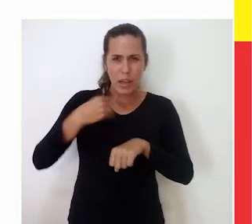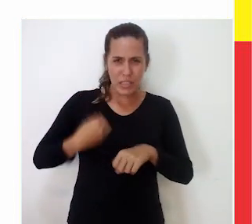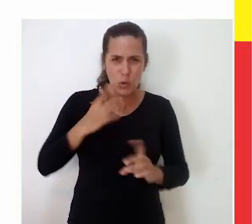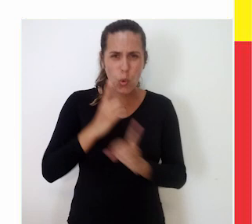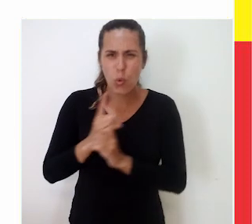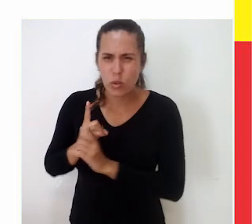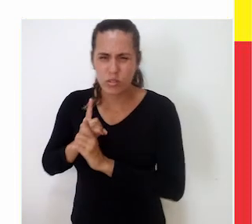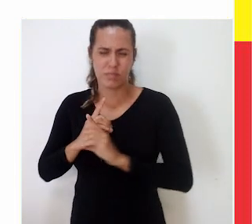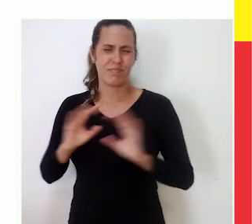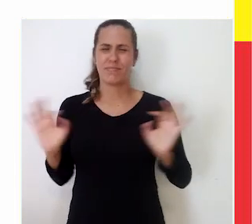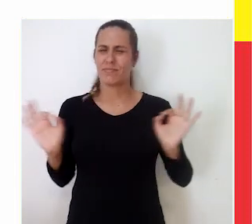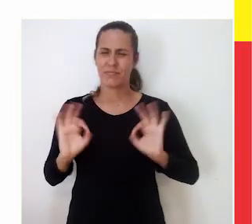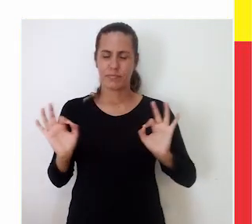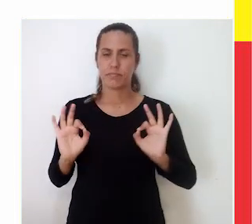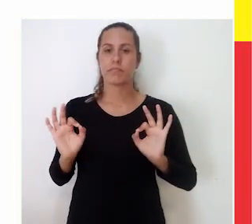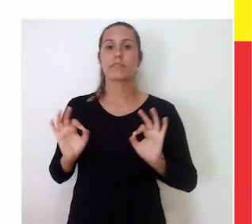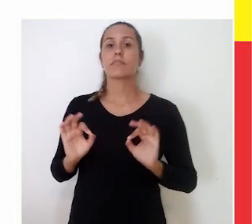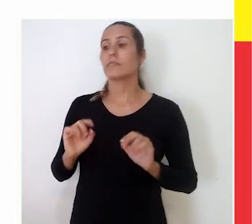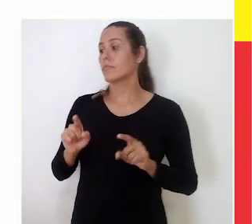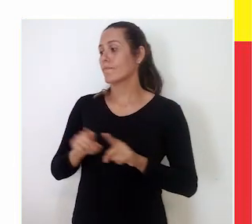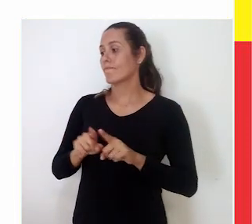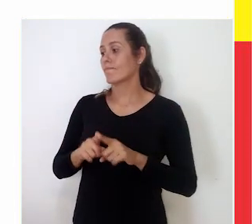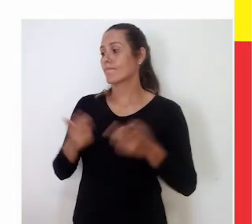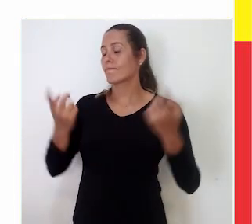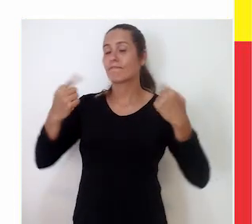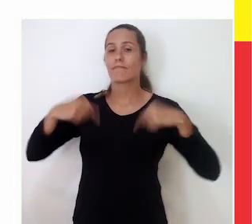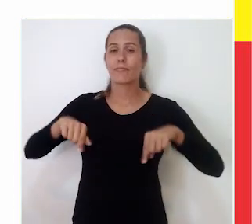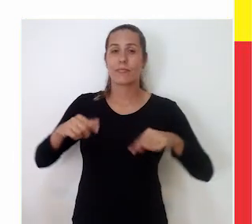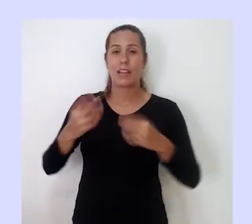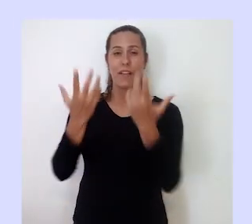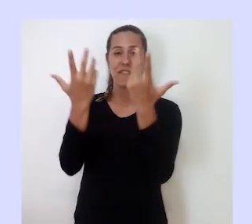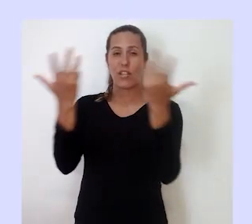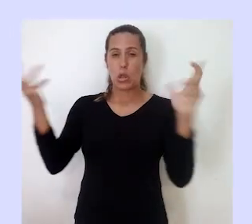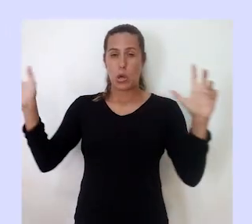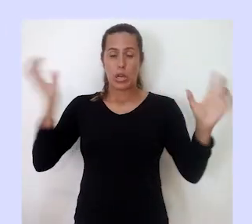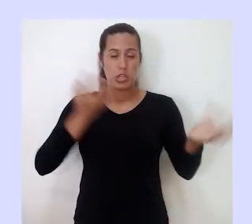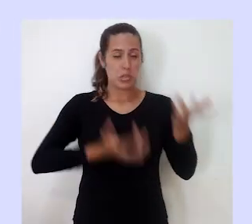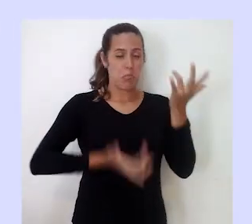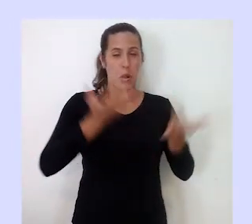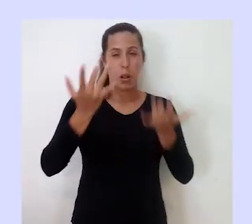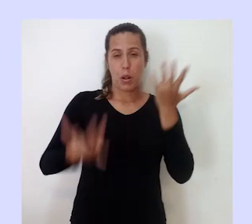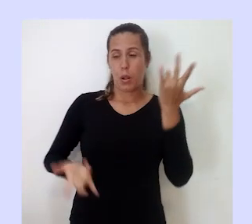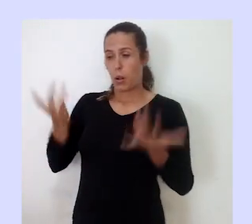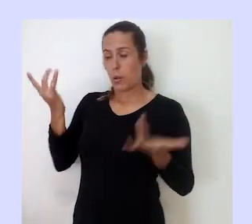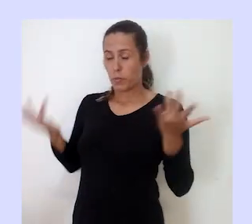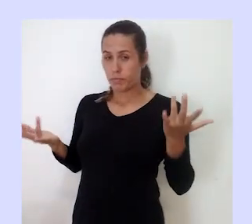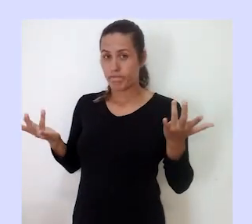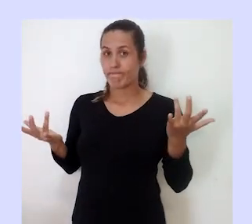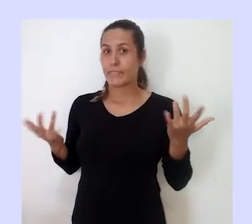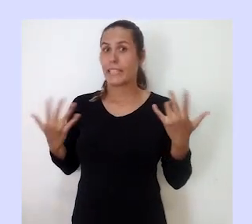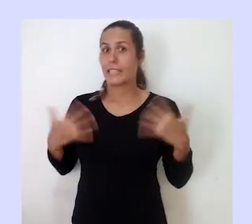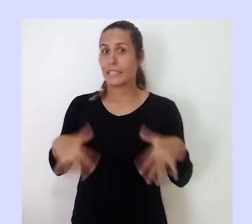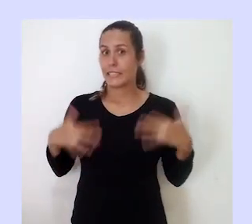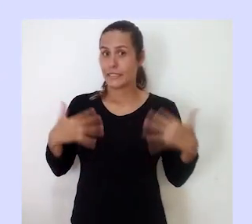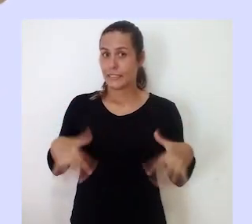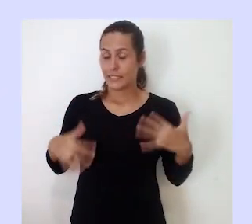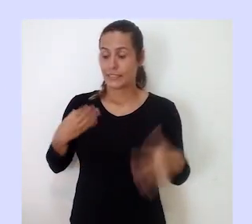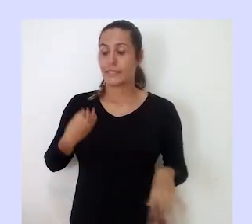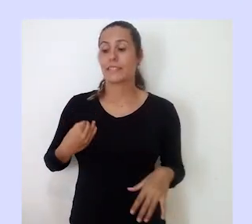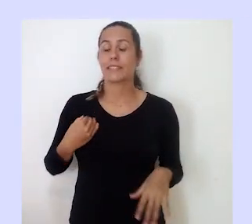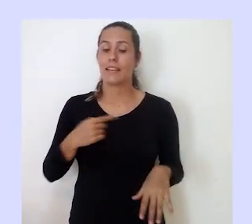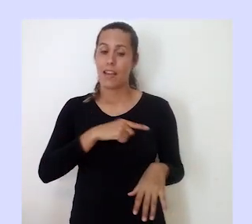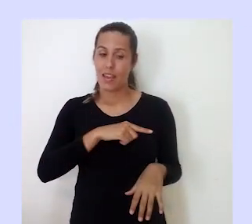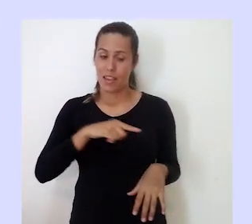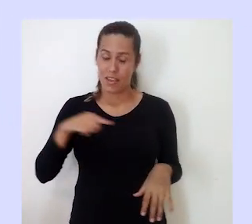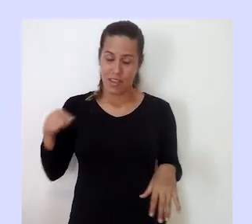fenômeno, os incêndios florestais. Eita, esses incêndios que estão